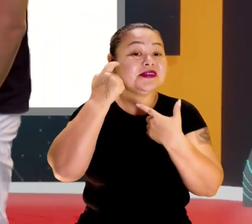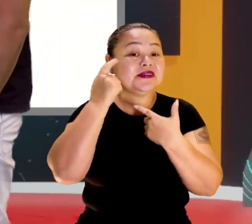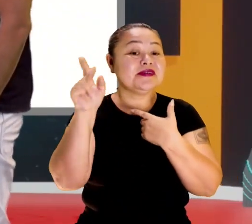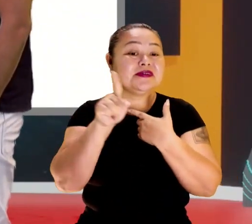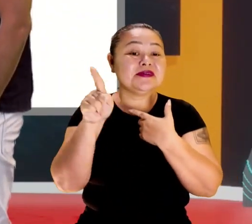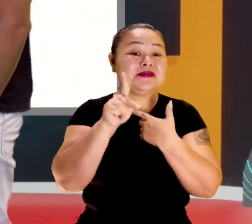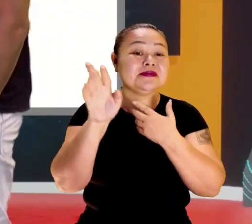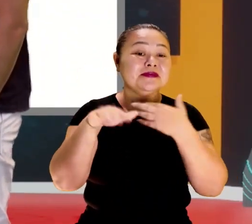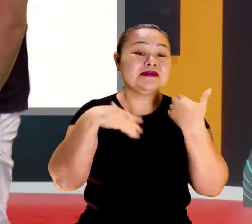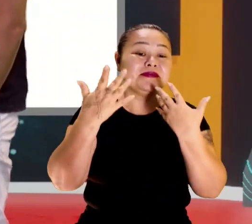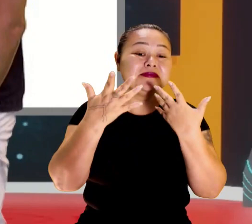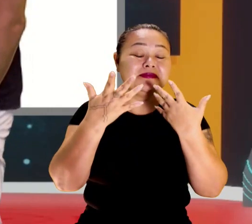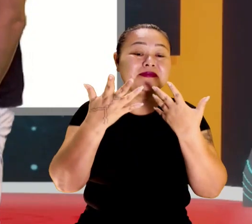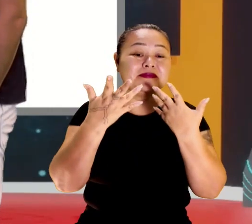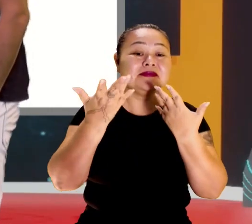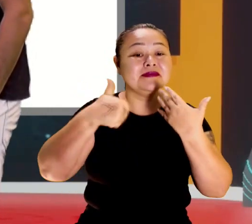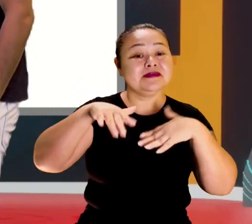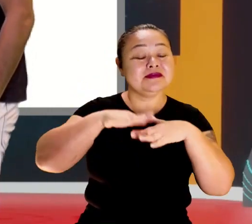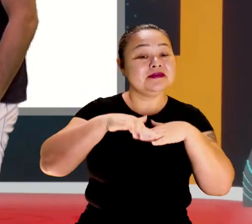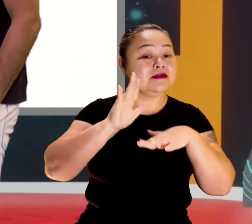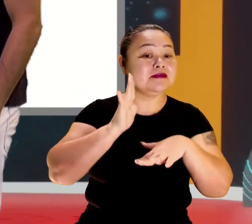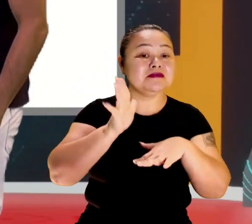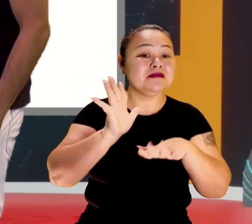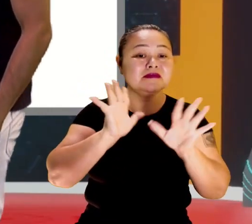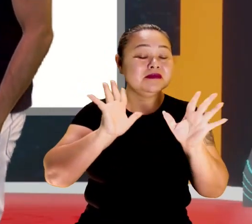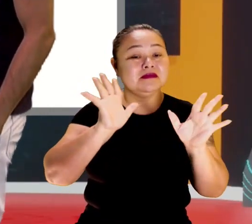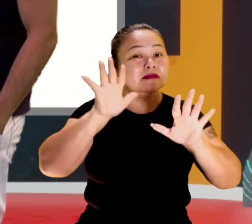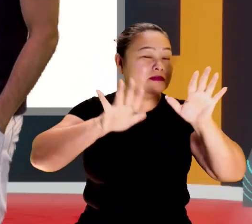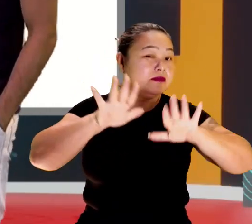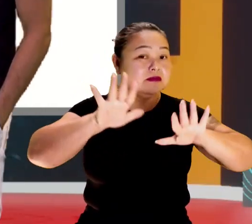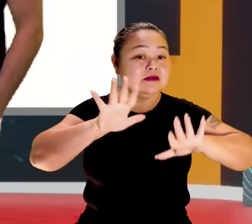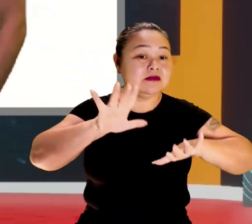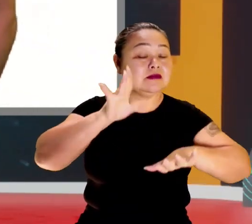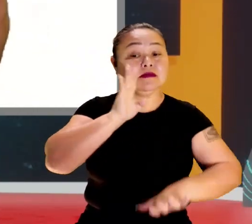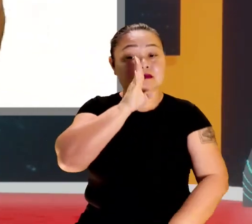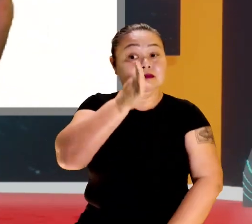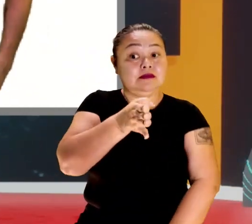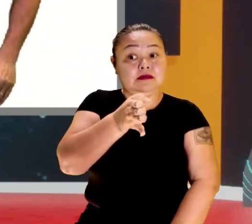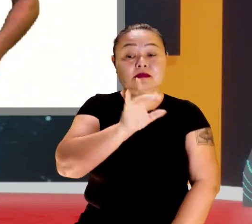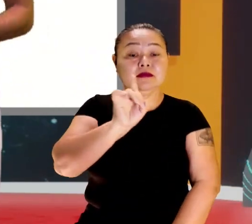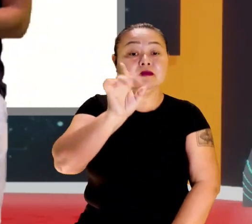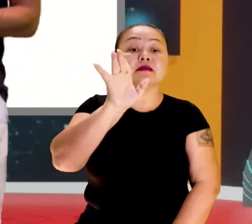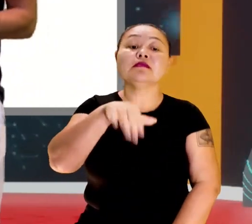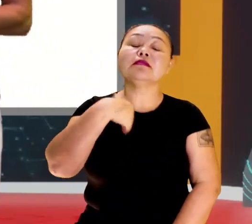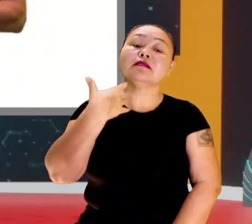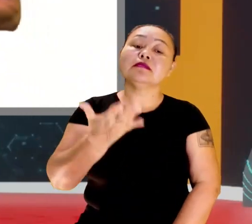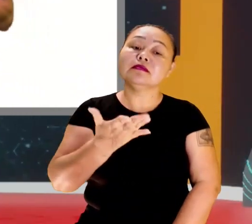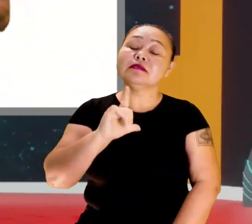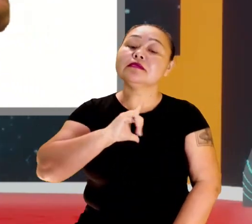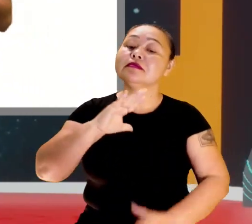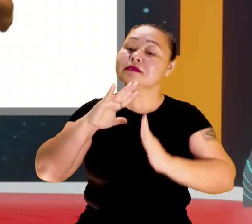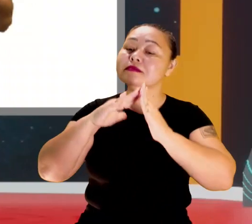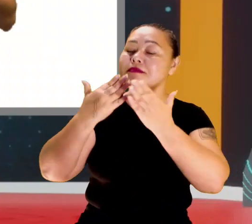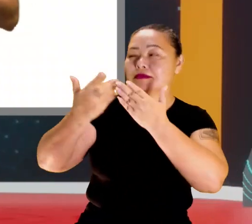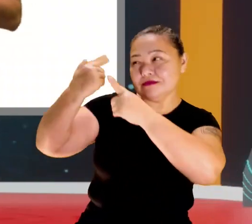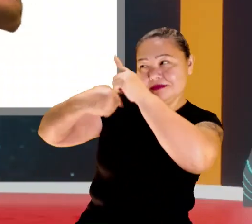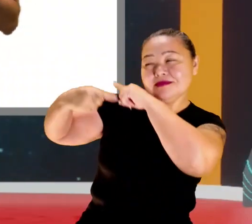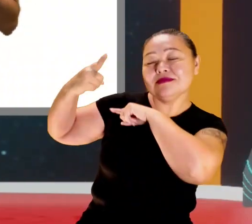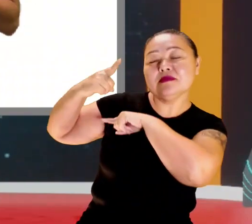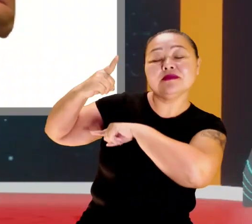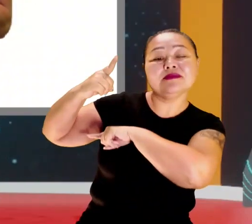né? Mas, assim, de matemática em si, eu acho que eu não tinha bem certeza disso. Mas desde a escola, eu já pensava que